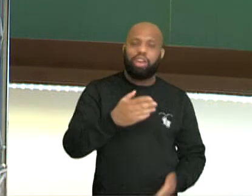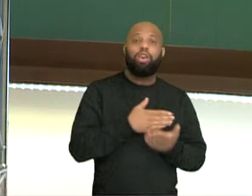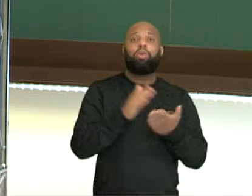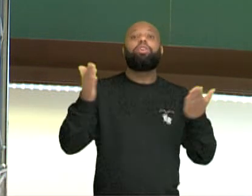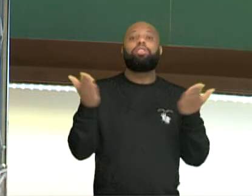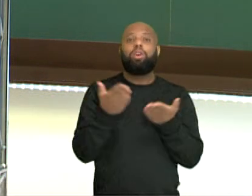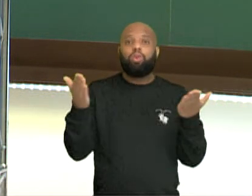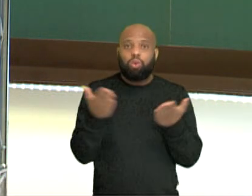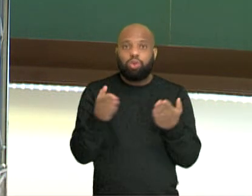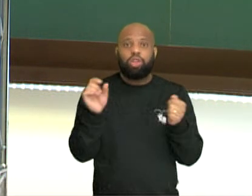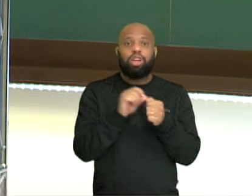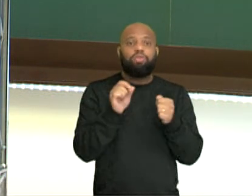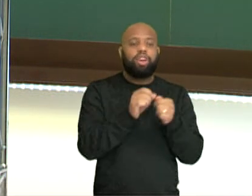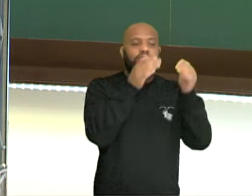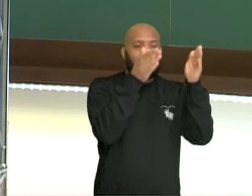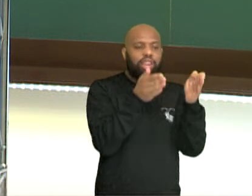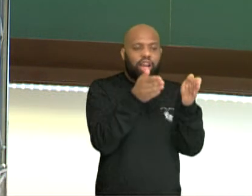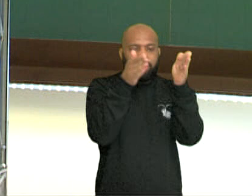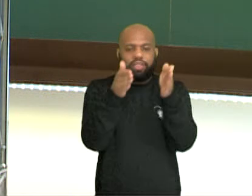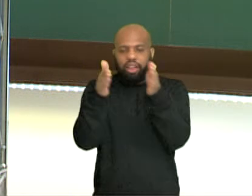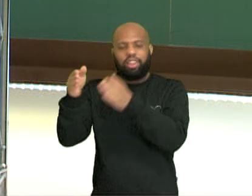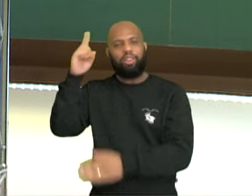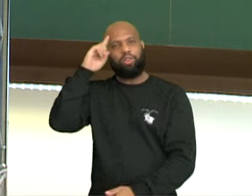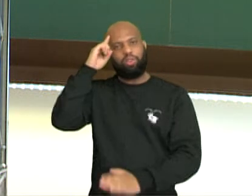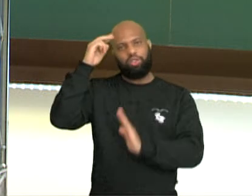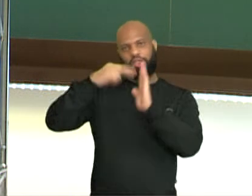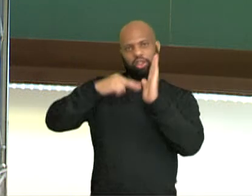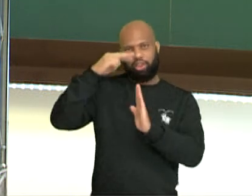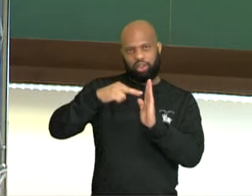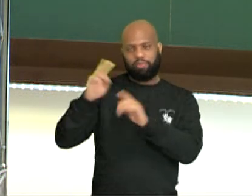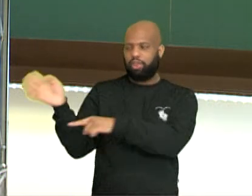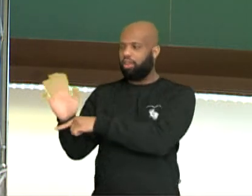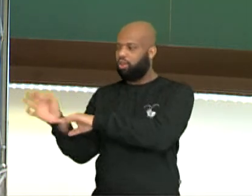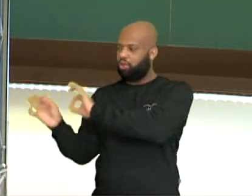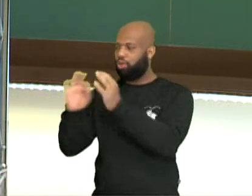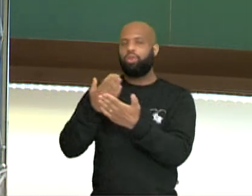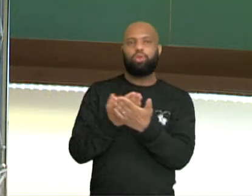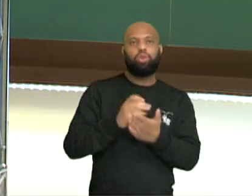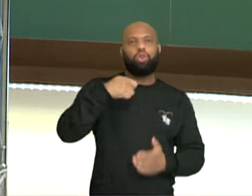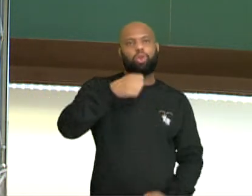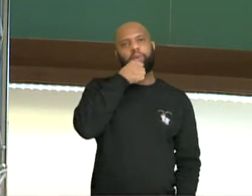hoje, estabeleça uma rotina de leitura. Nesse